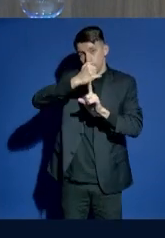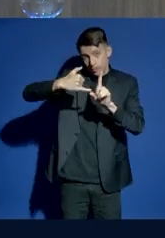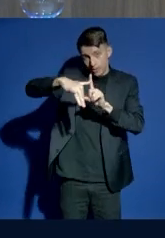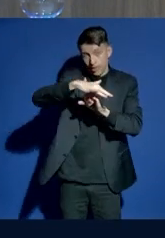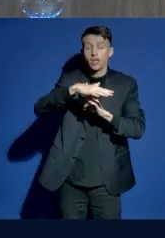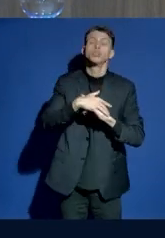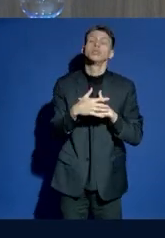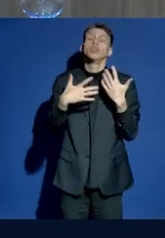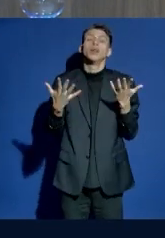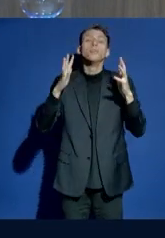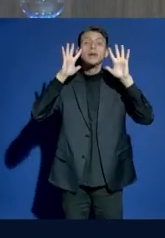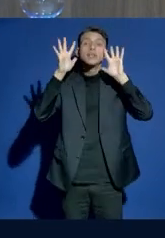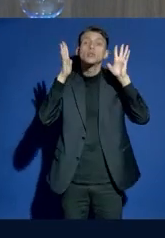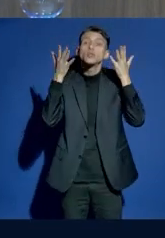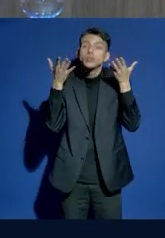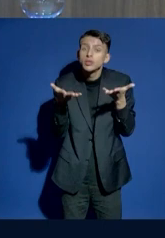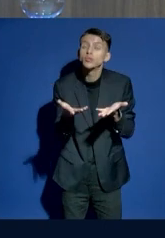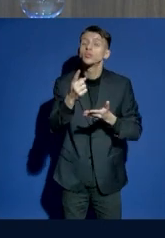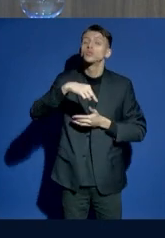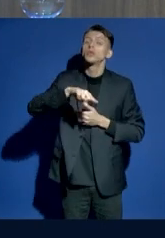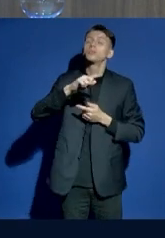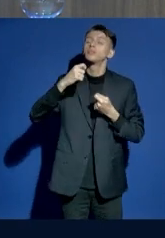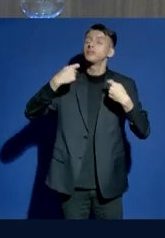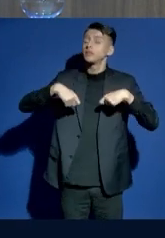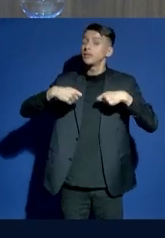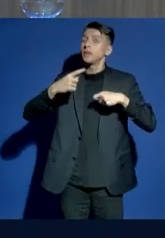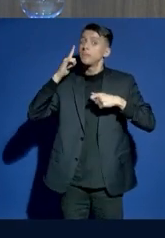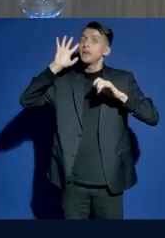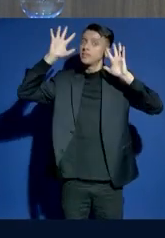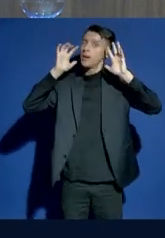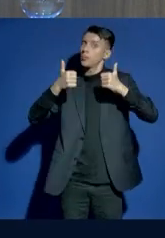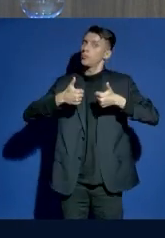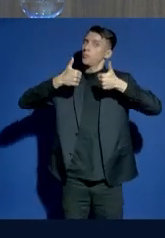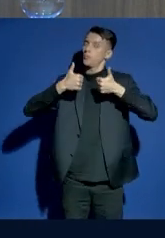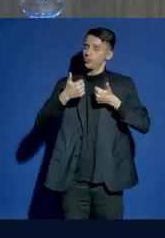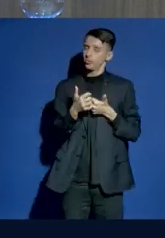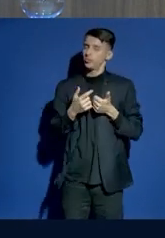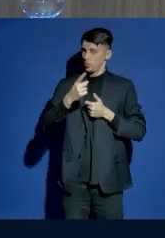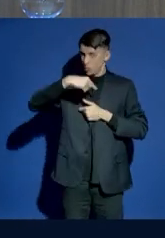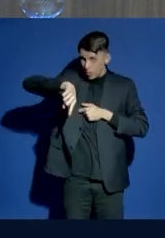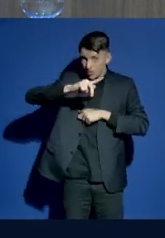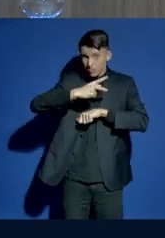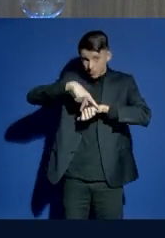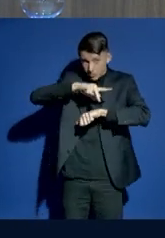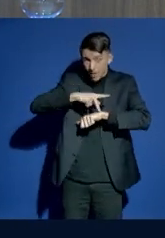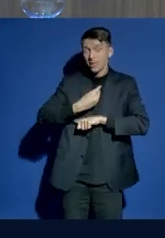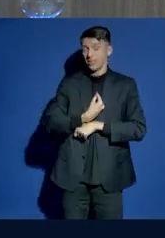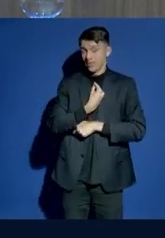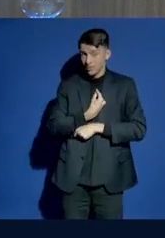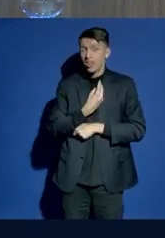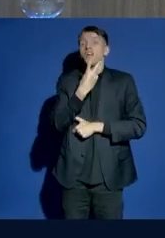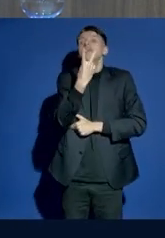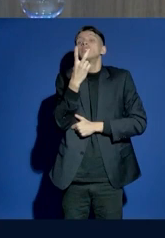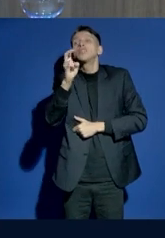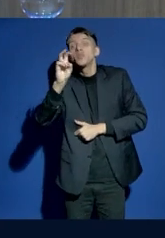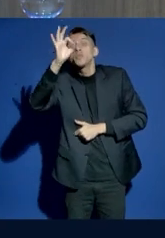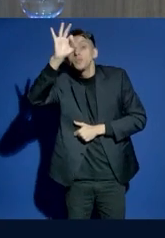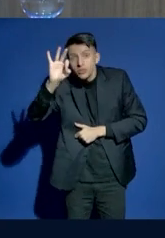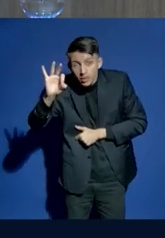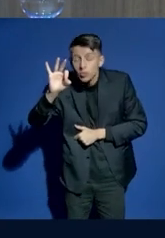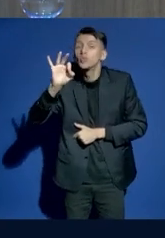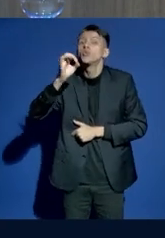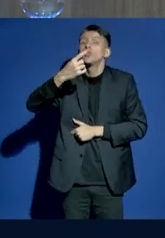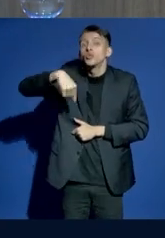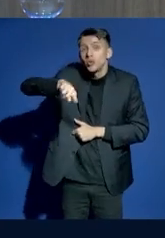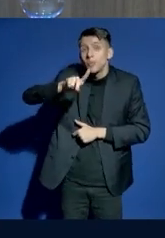aspecto nós temos que considerar como muito positivo. Nós vivemos num país que 25% do